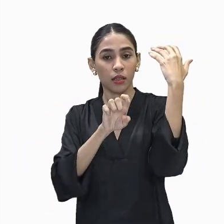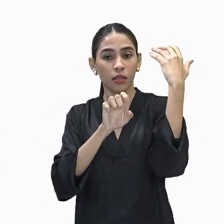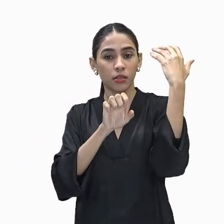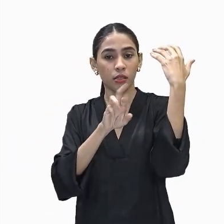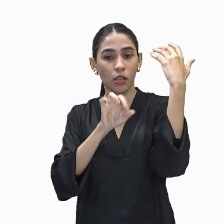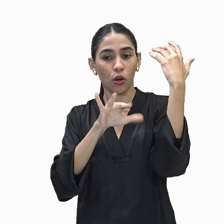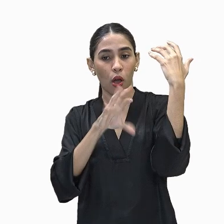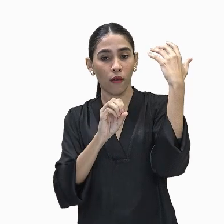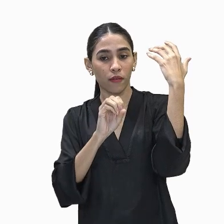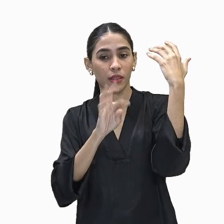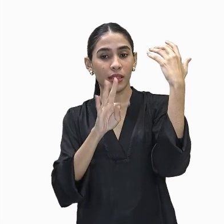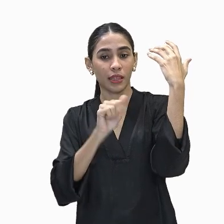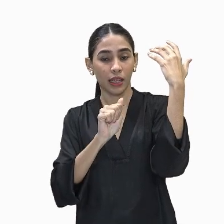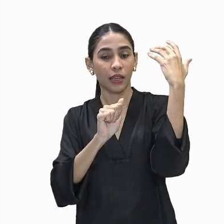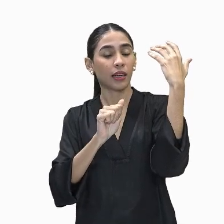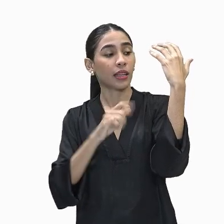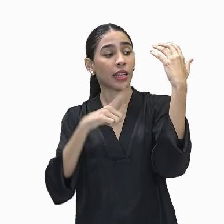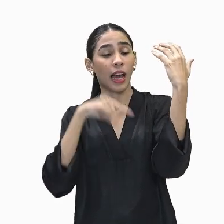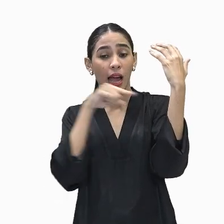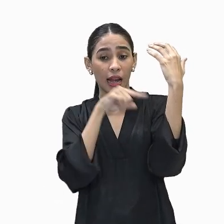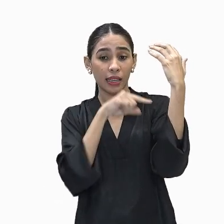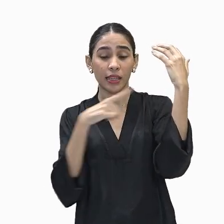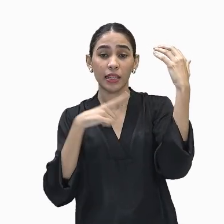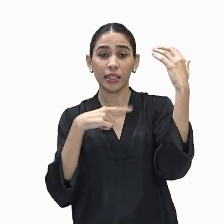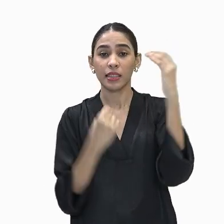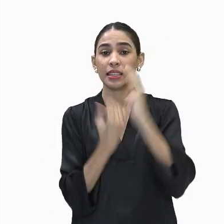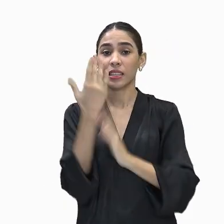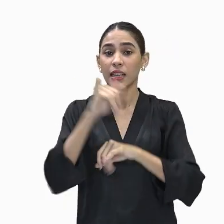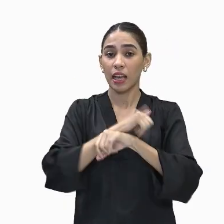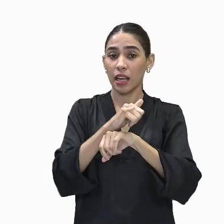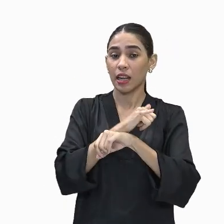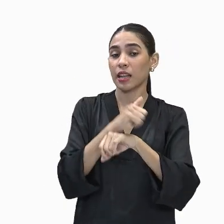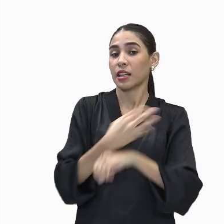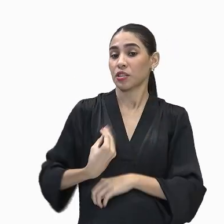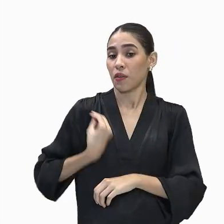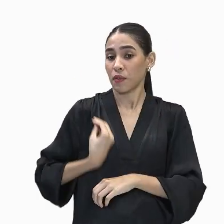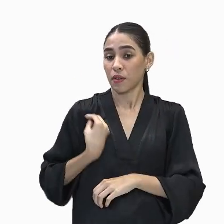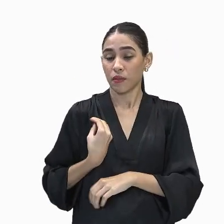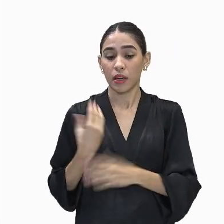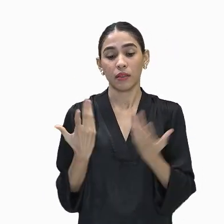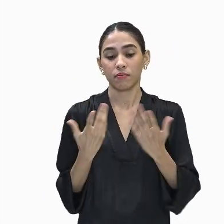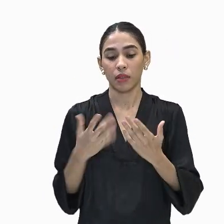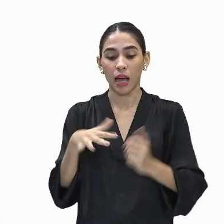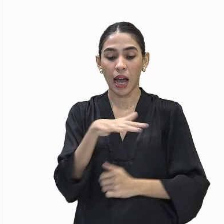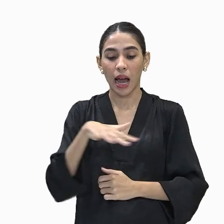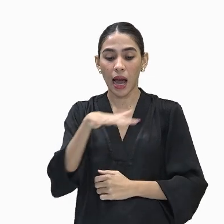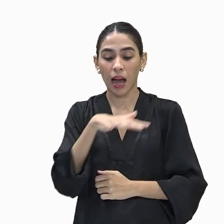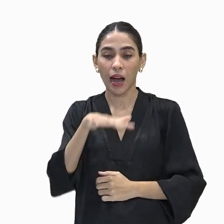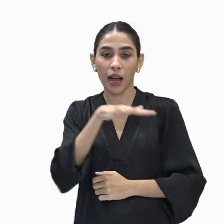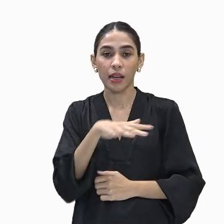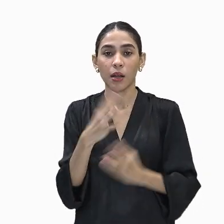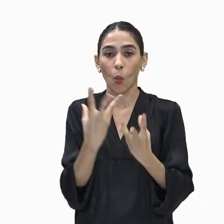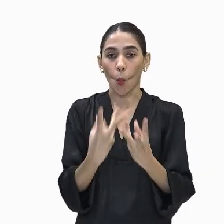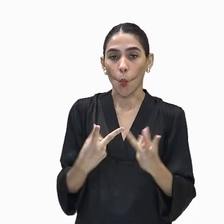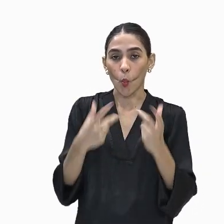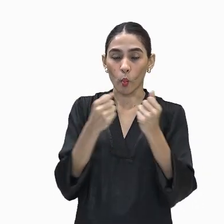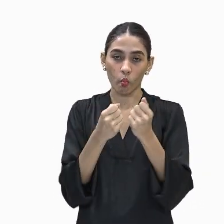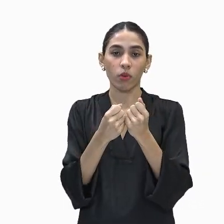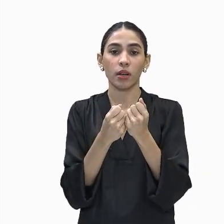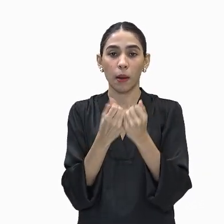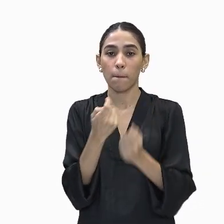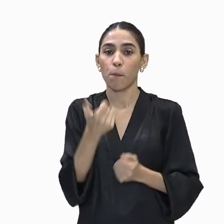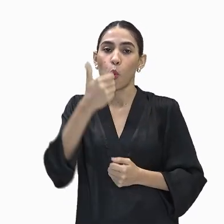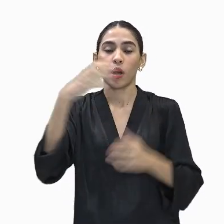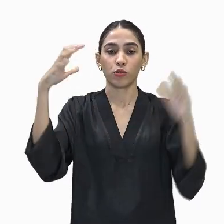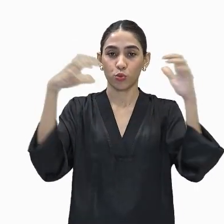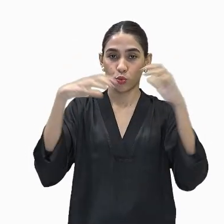que realiza estratégias para viver em regiões secas com pouca chuva, né? São aquelas plantas que,